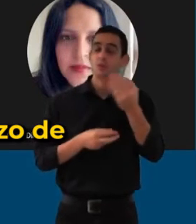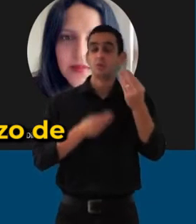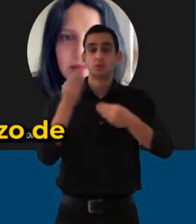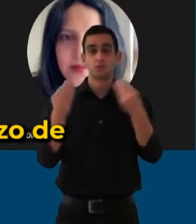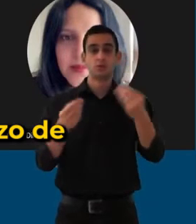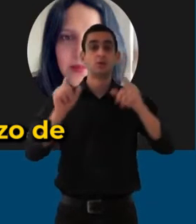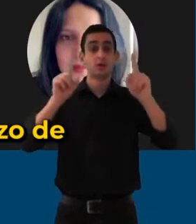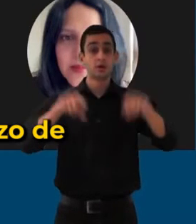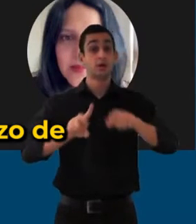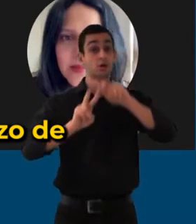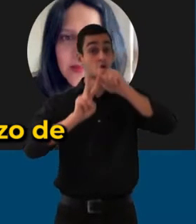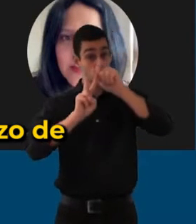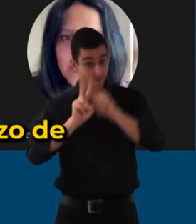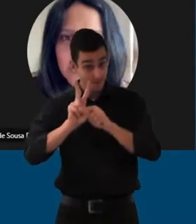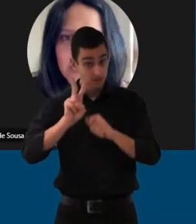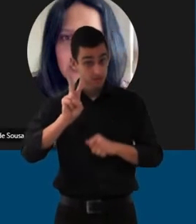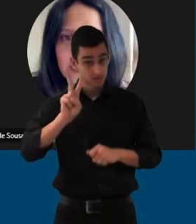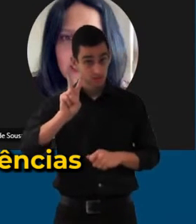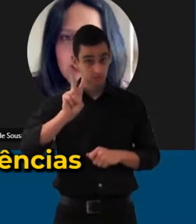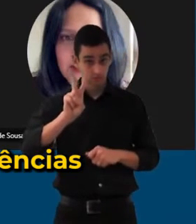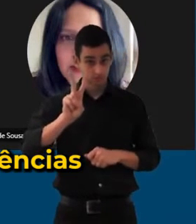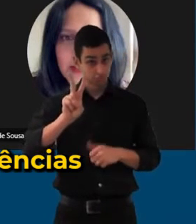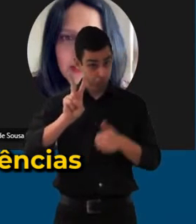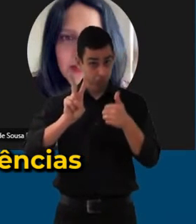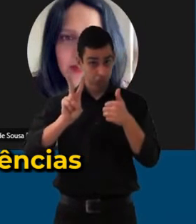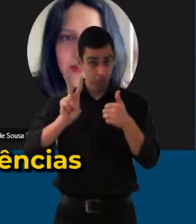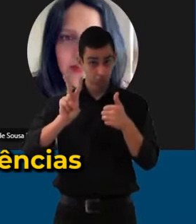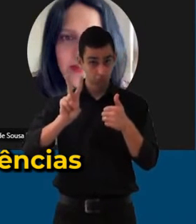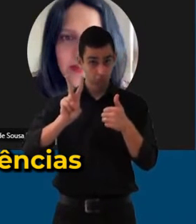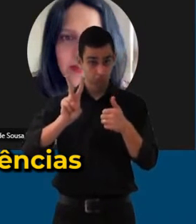de 2 meses para a apresentação